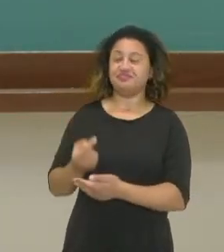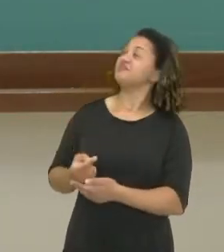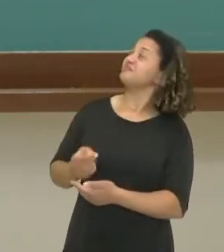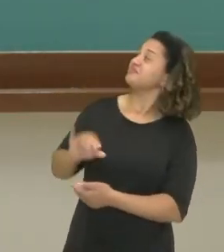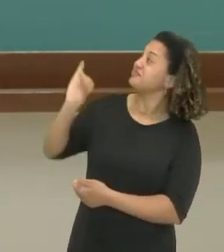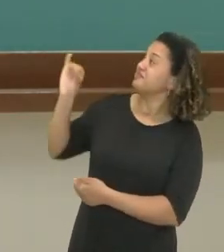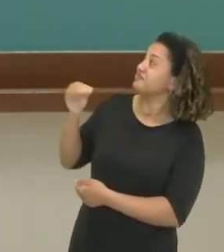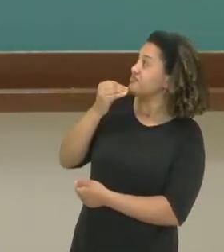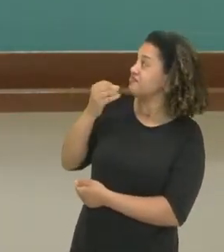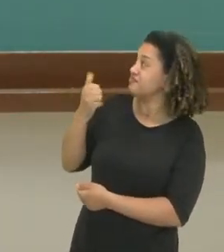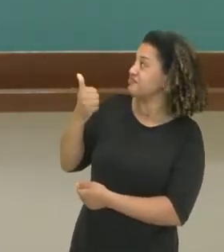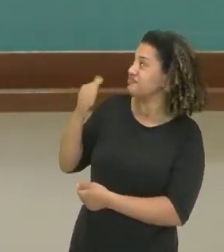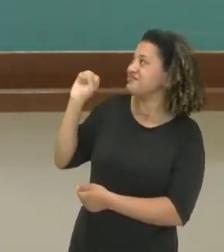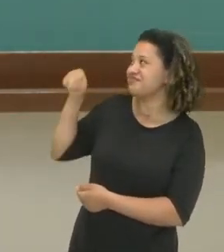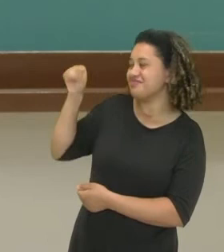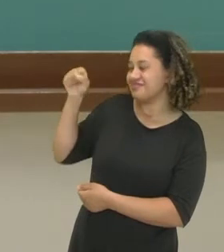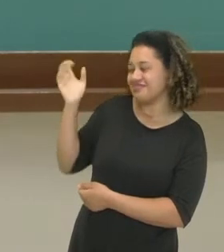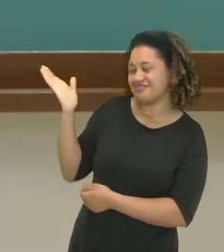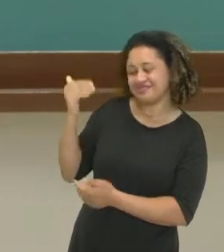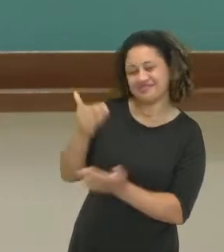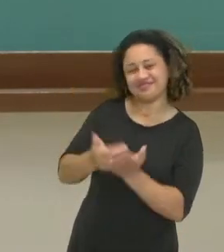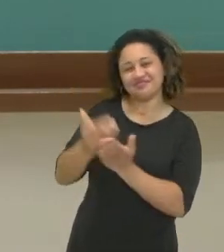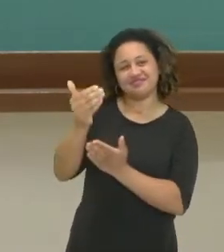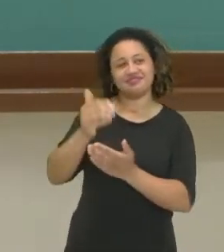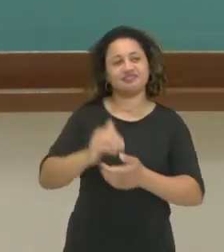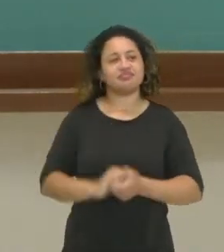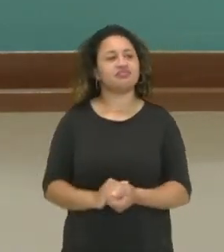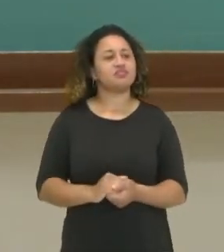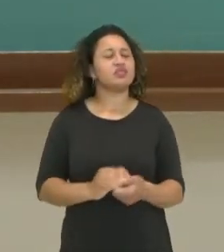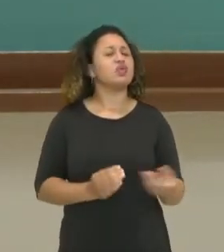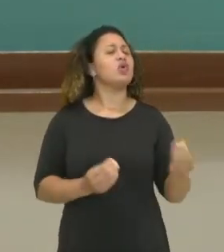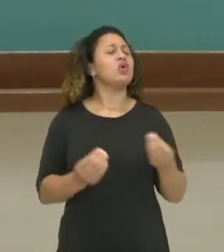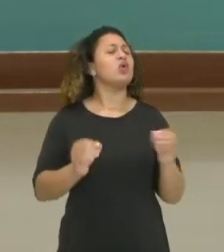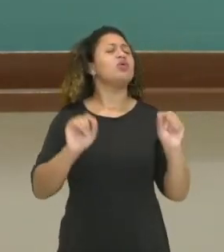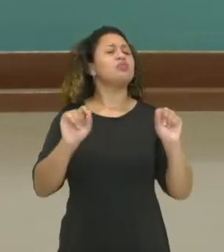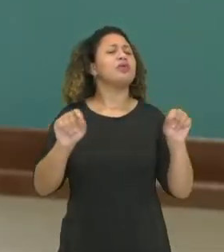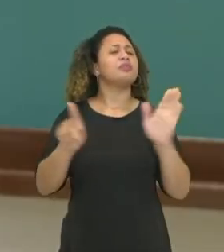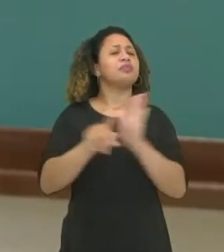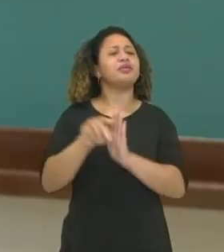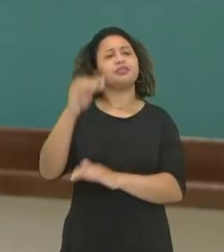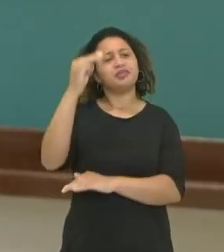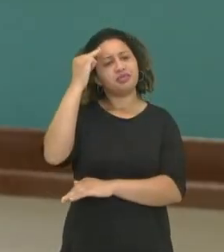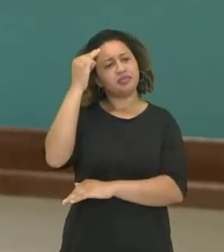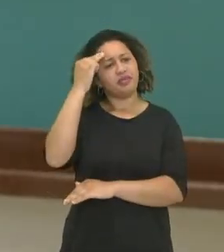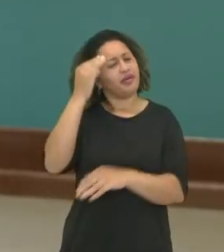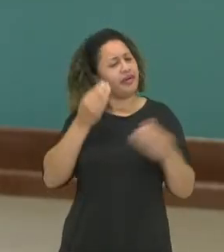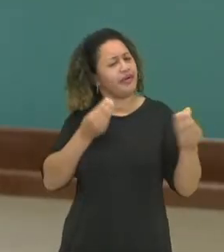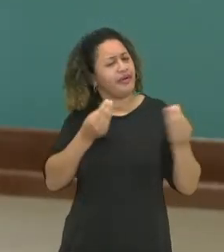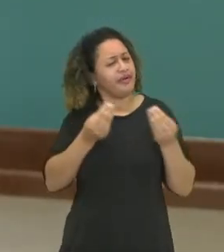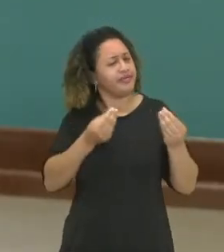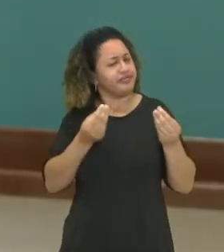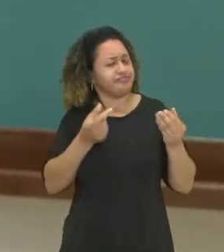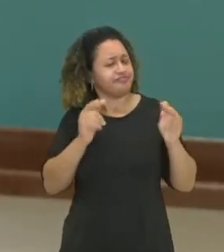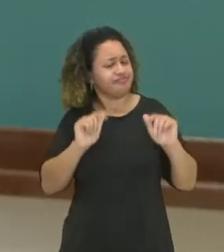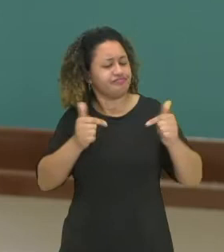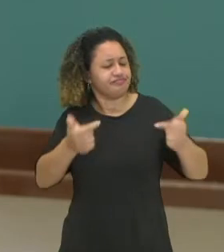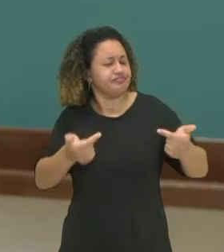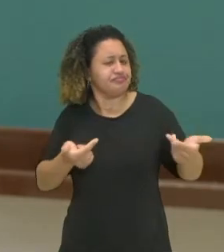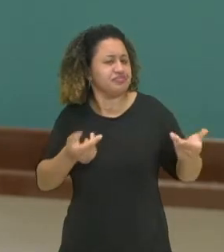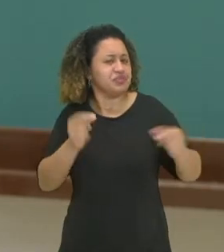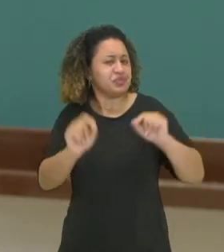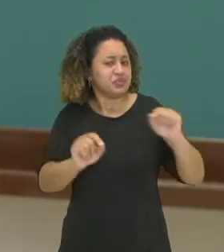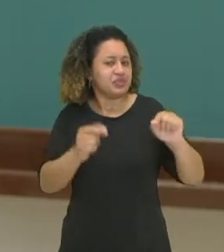hoje? Firme? Como você trabalha com suas memórias? Já pensou em